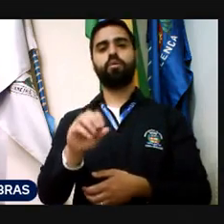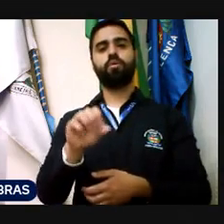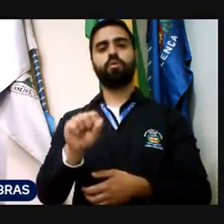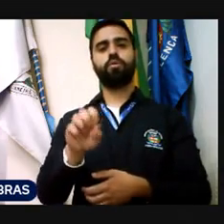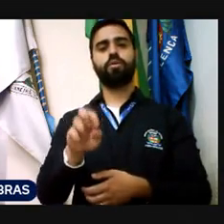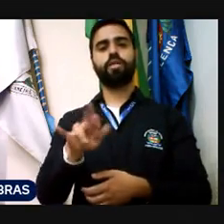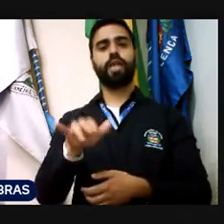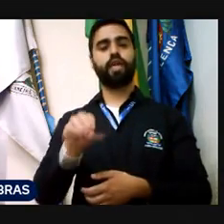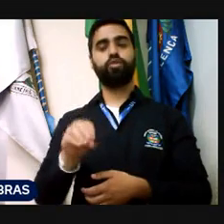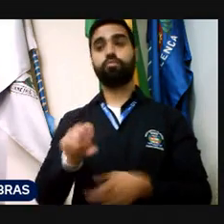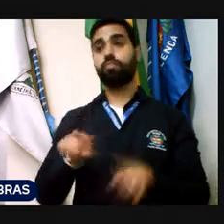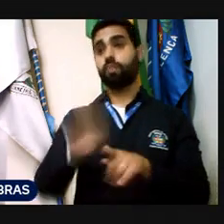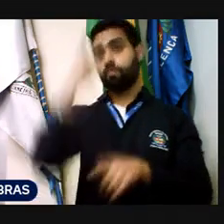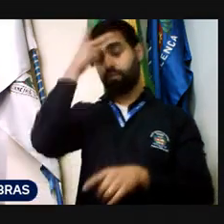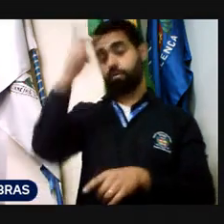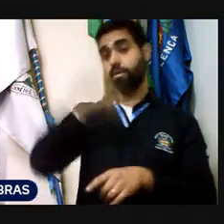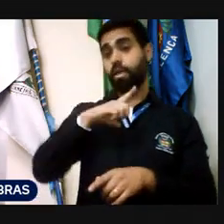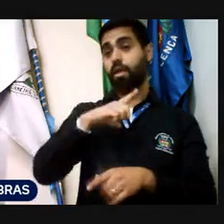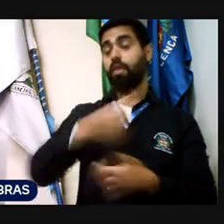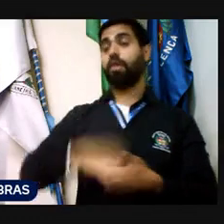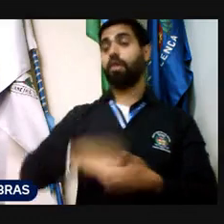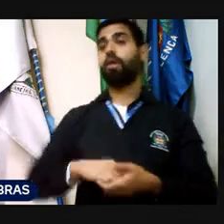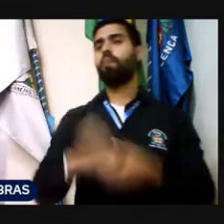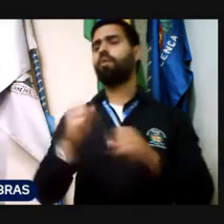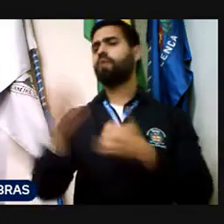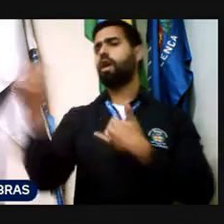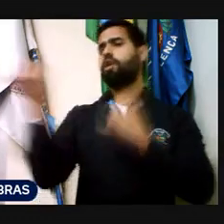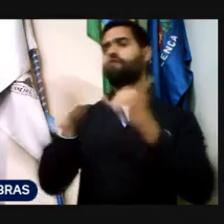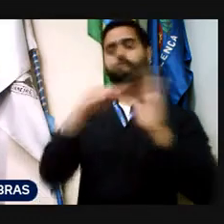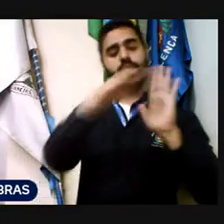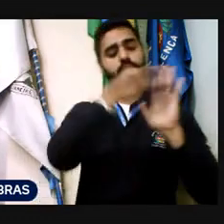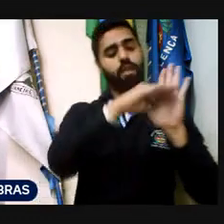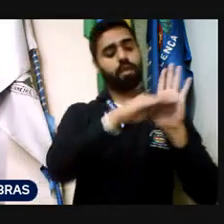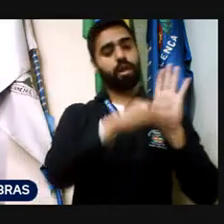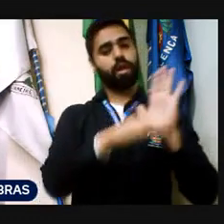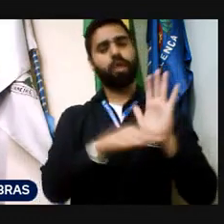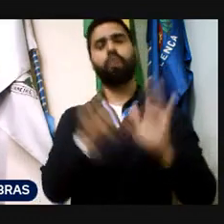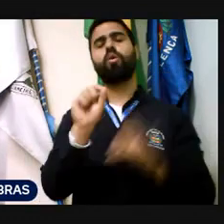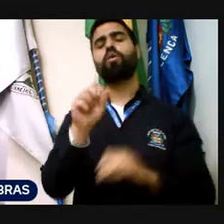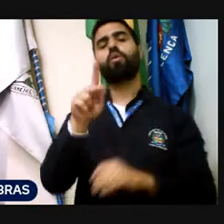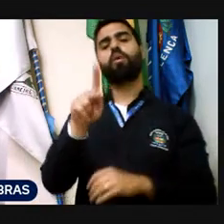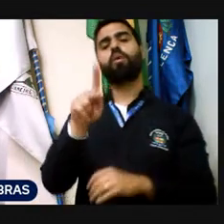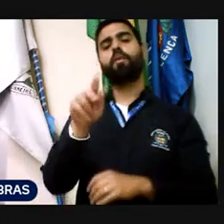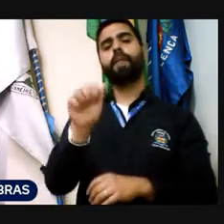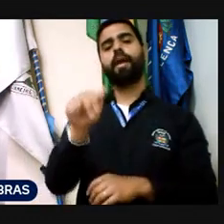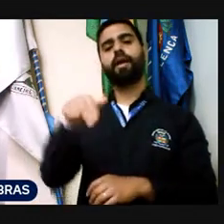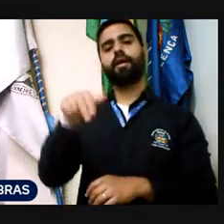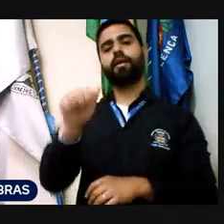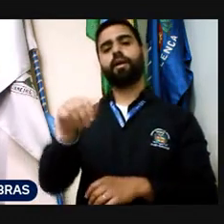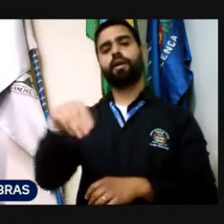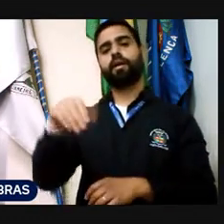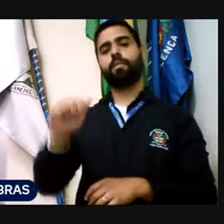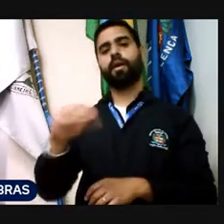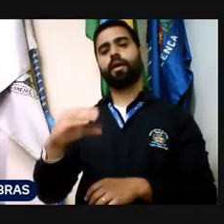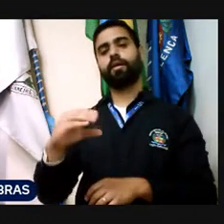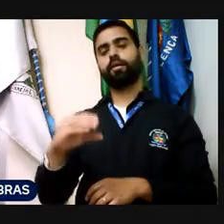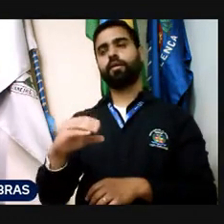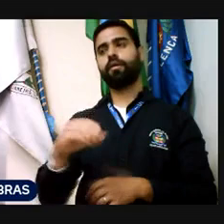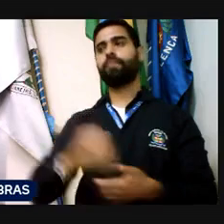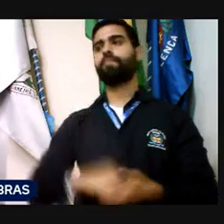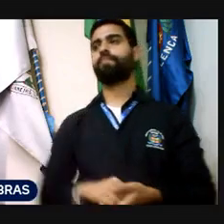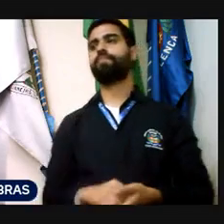e a quem mais de direito que se digna informar o que se segue sobre o Panamac, Parque Natural Municipal Açude da